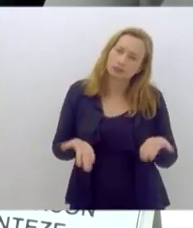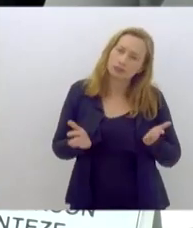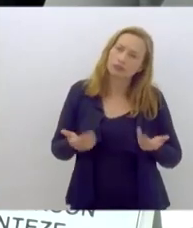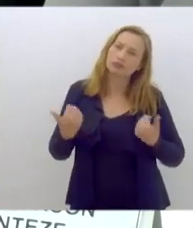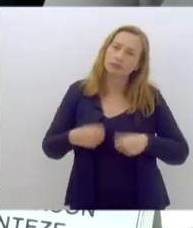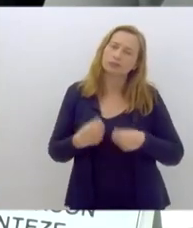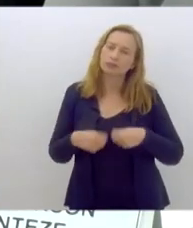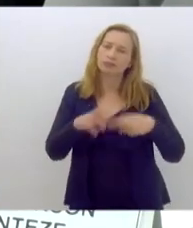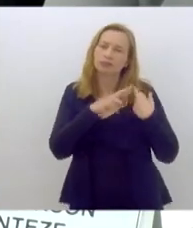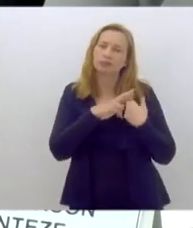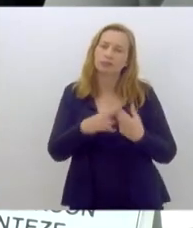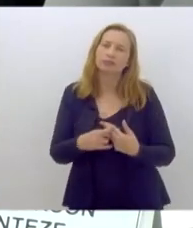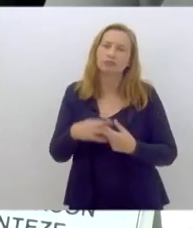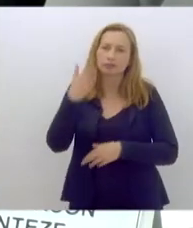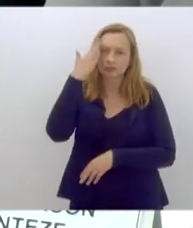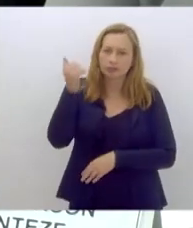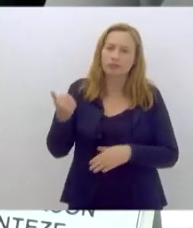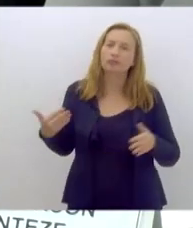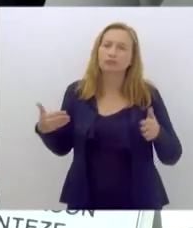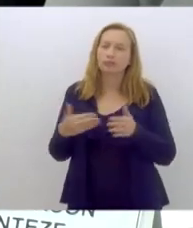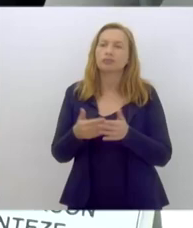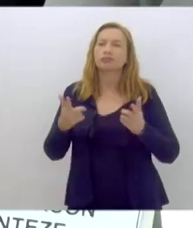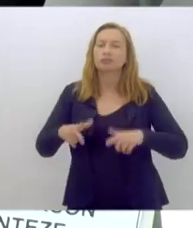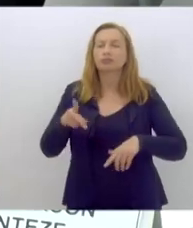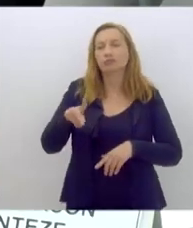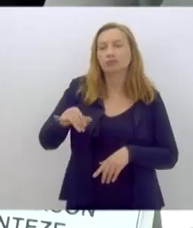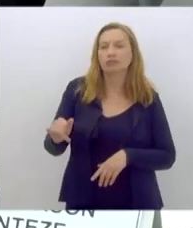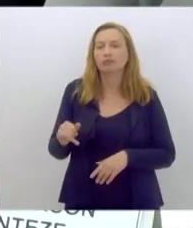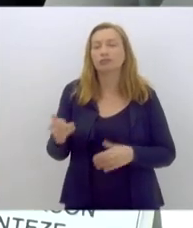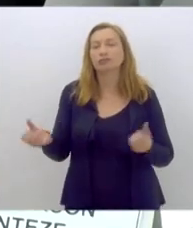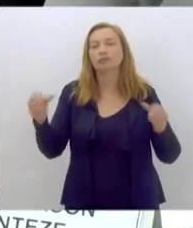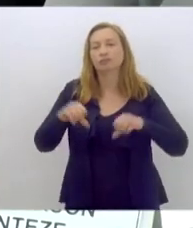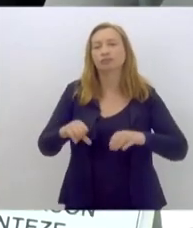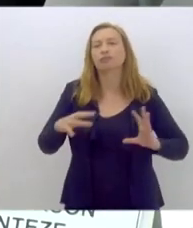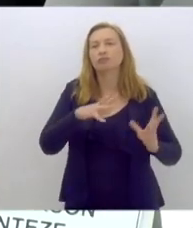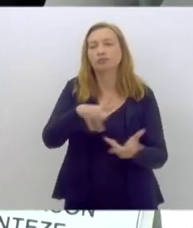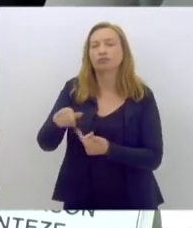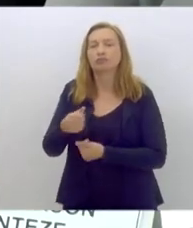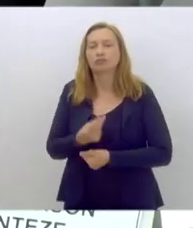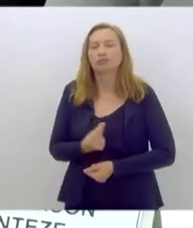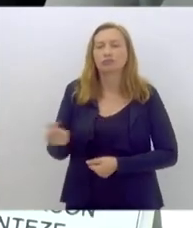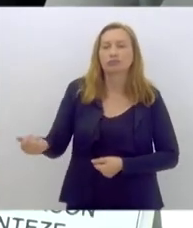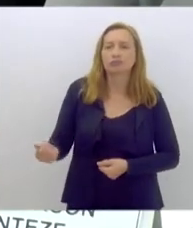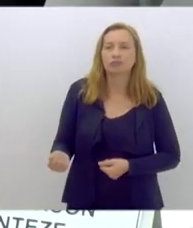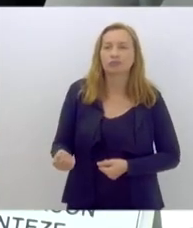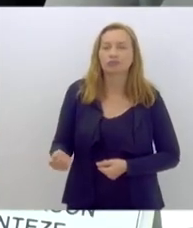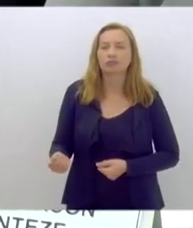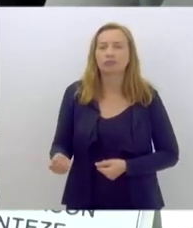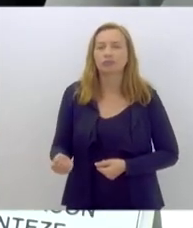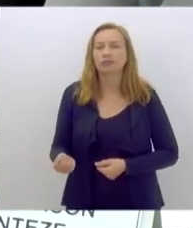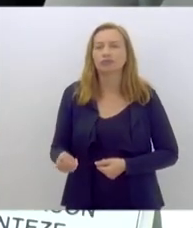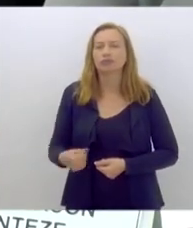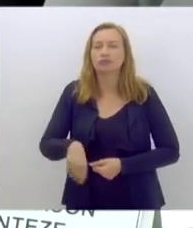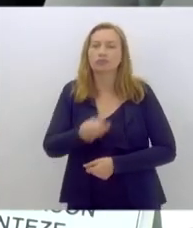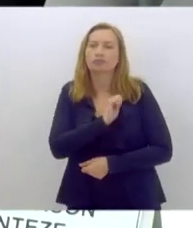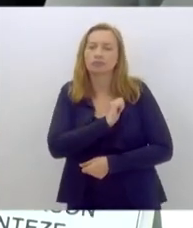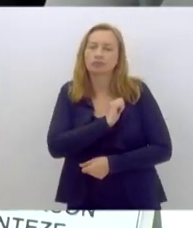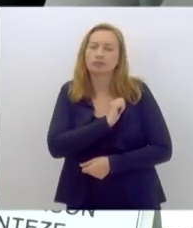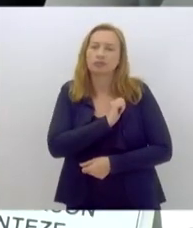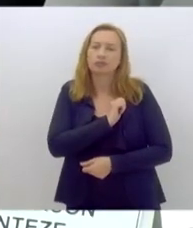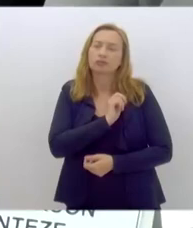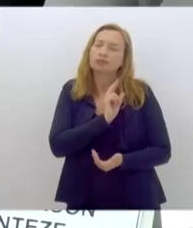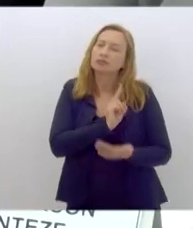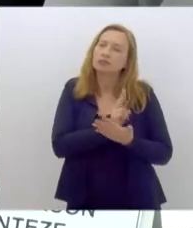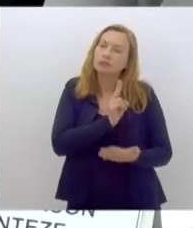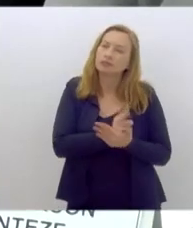tenha a responsabilidade de saber até onde a gente pode ir porque o pior dos Mundos é a gente sair do regime de recuperação fiscal ainda